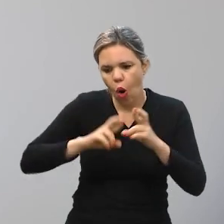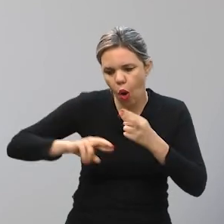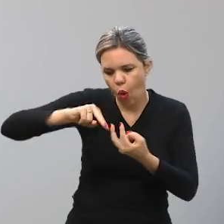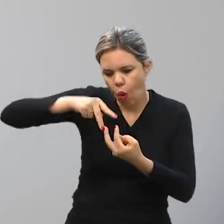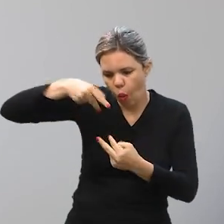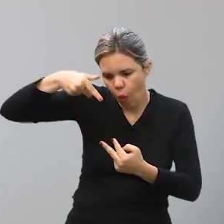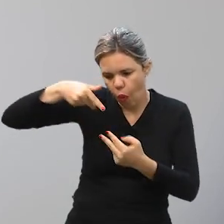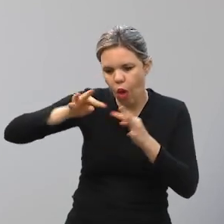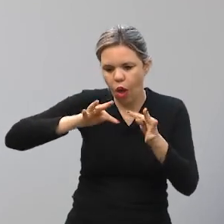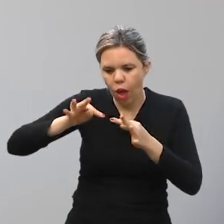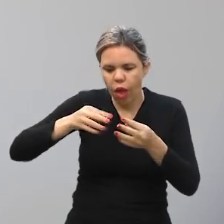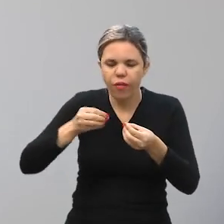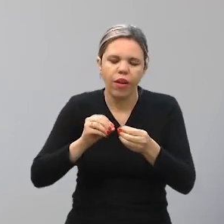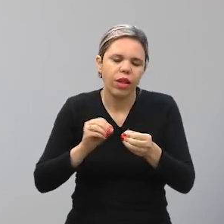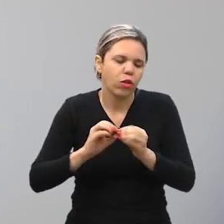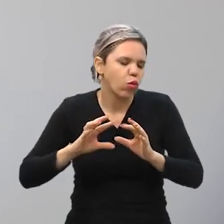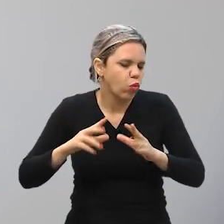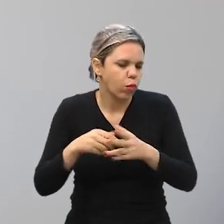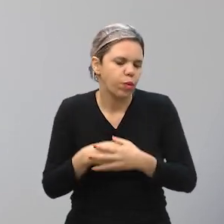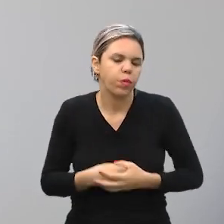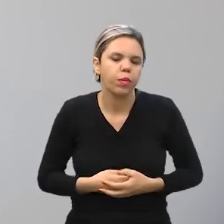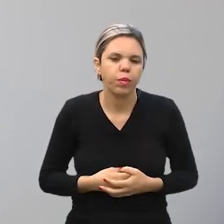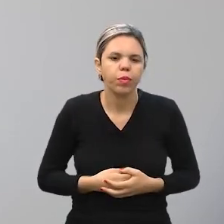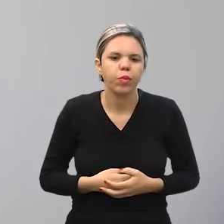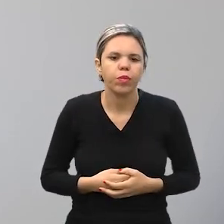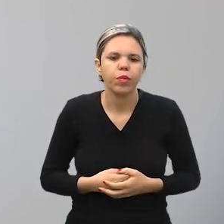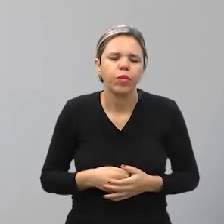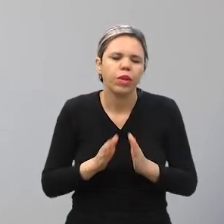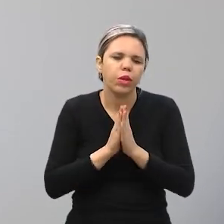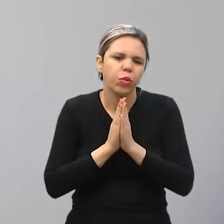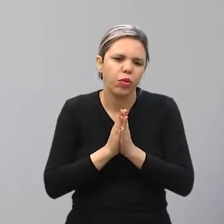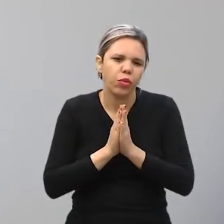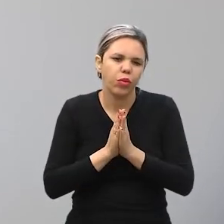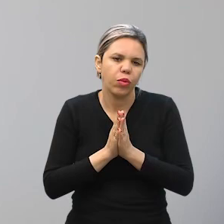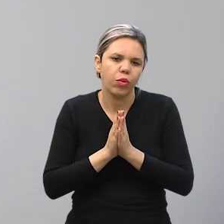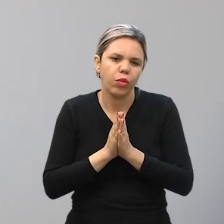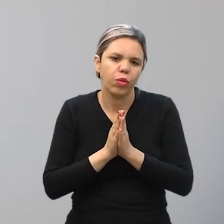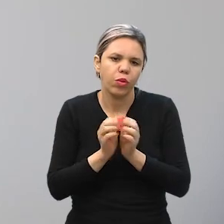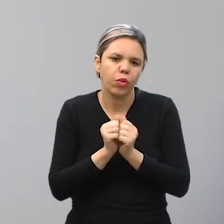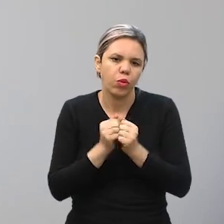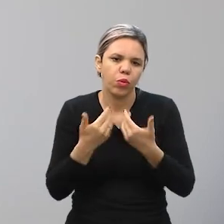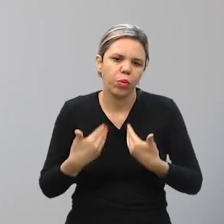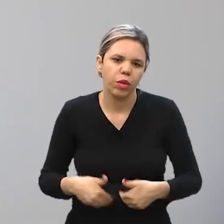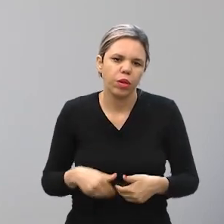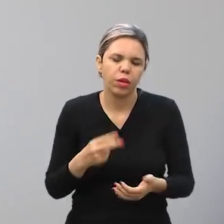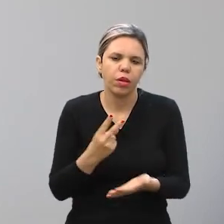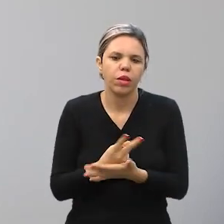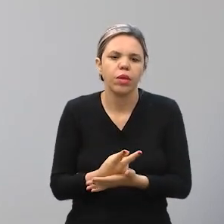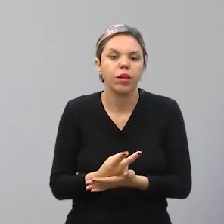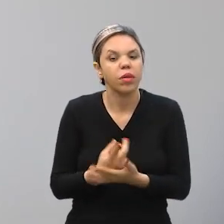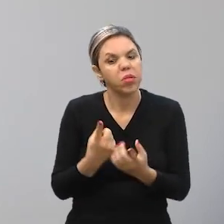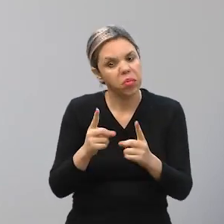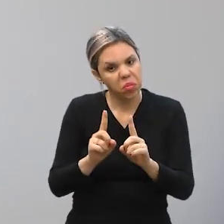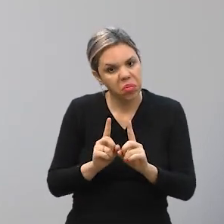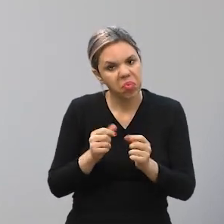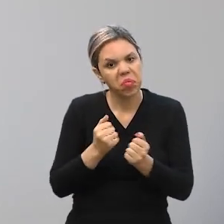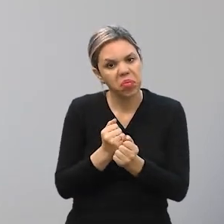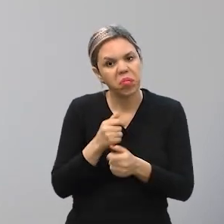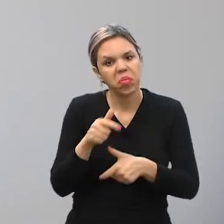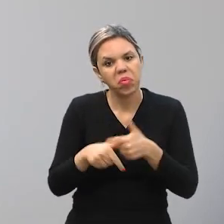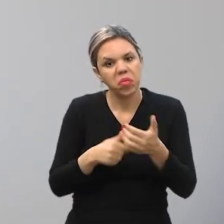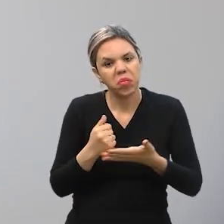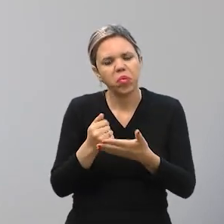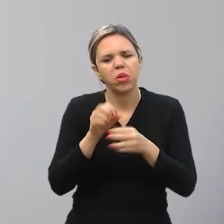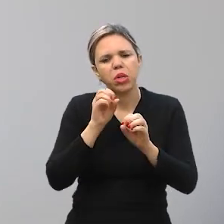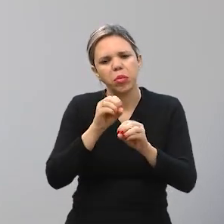como é que a gente trata, não sei o que, etc. Por favor, fique aqui comigo 1 mês. Você sabe que ele ficou? E